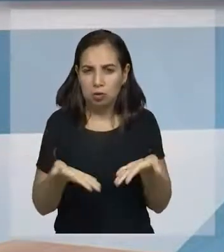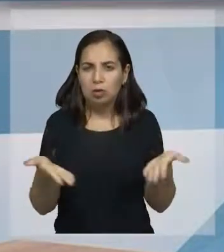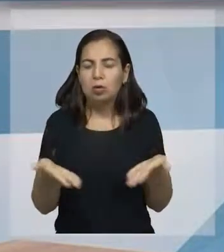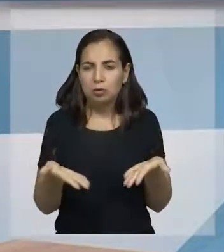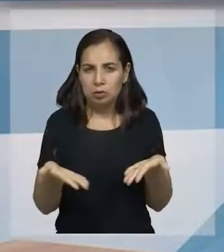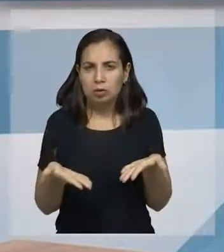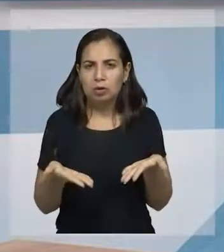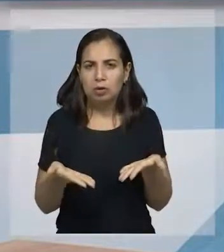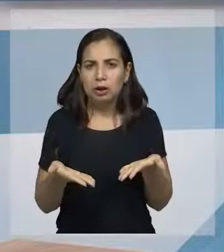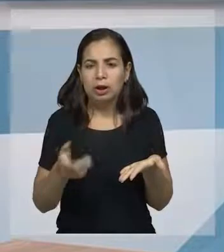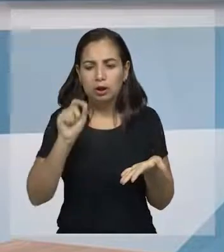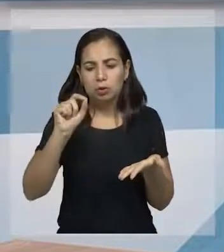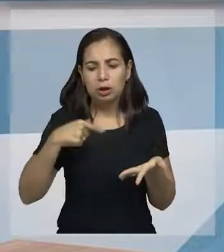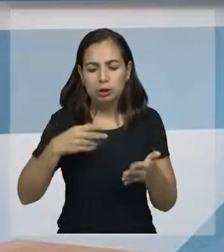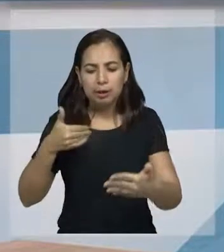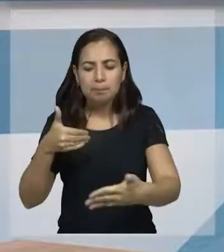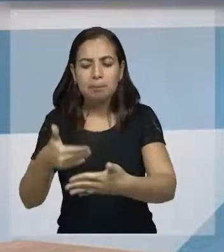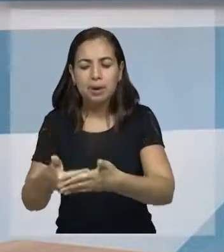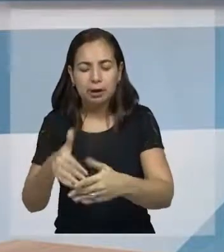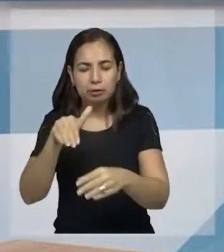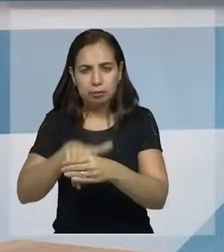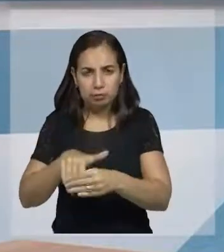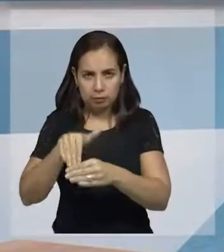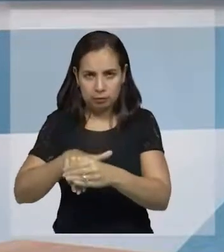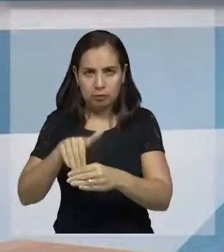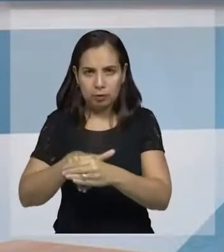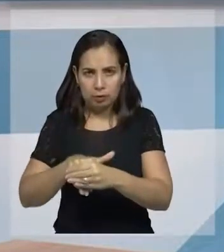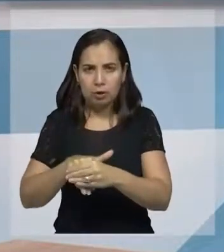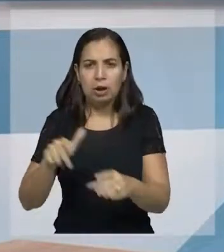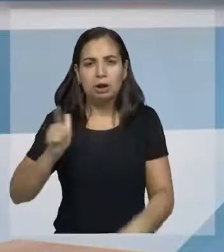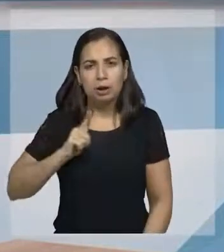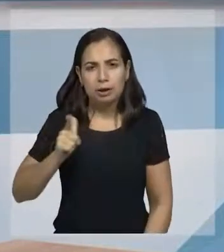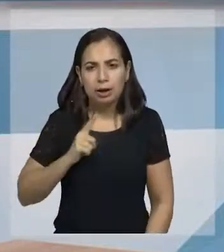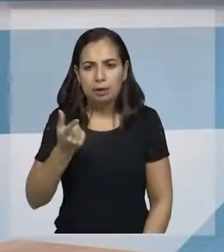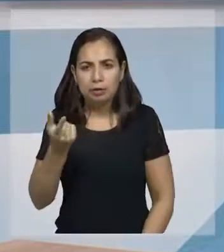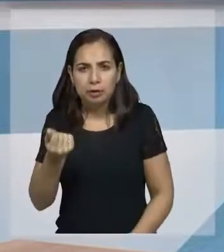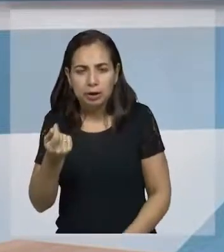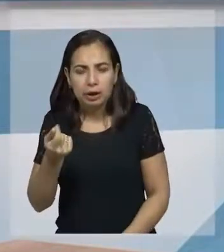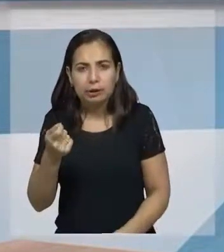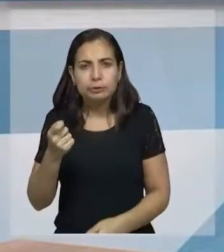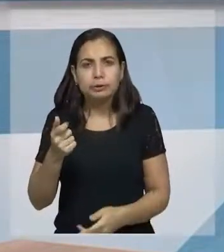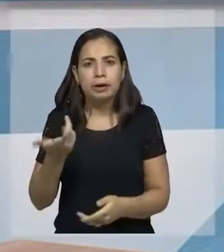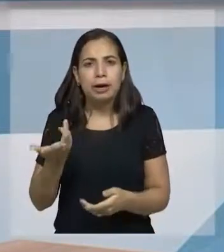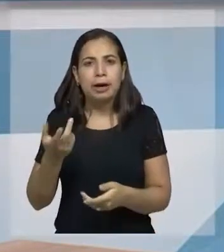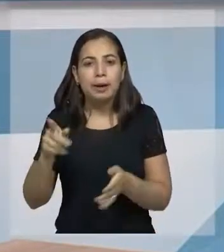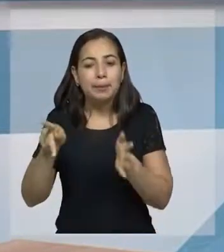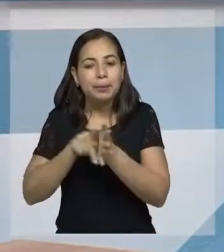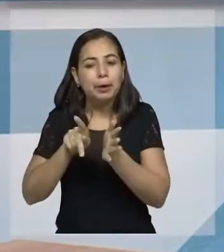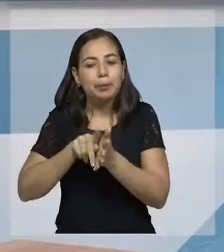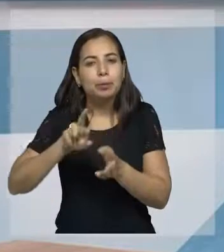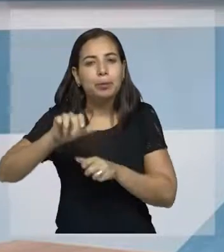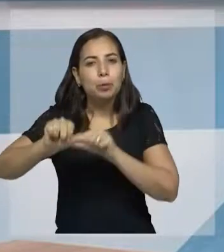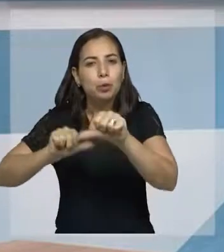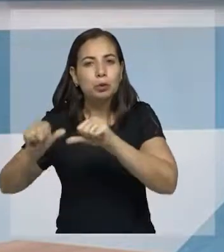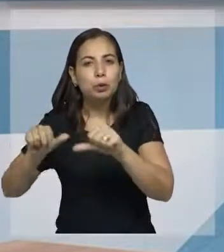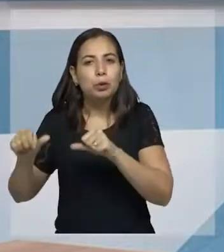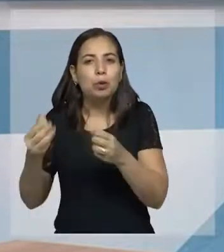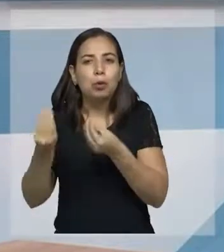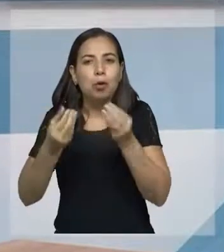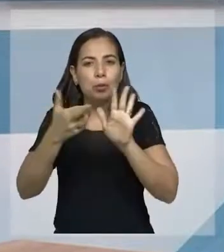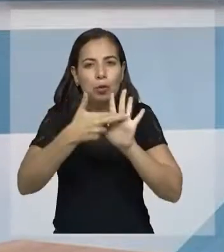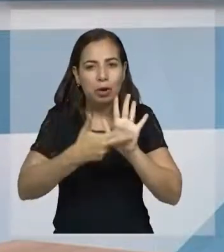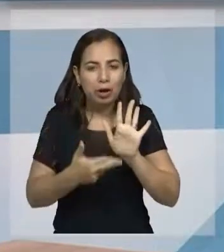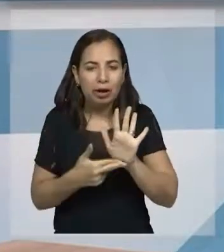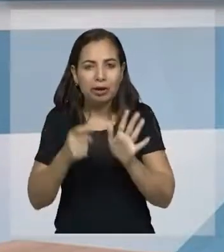a partir do sistema de financiamento público de campanha e dessa movimentação, a tendência é que os que estão